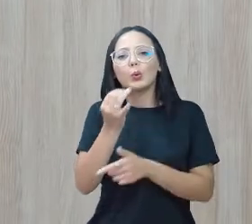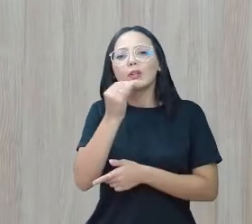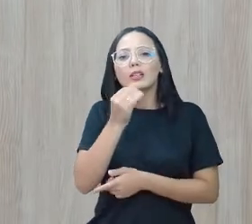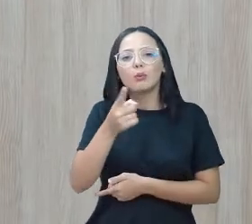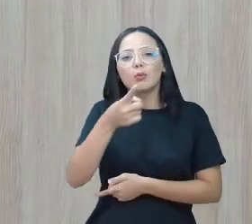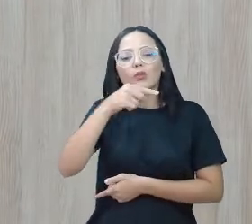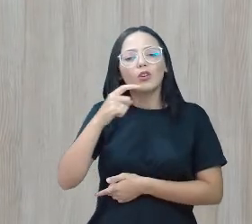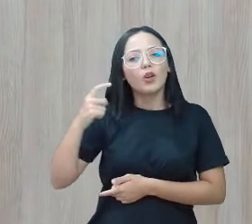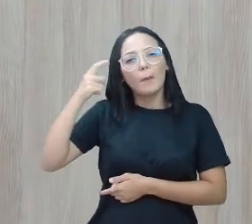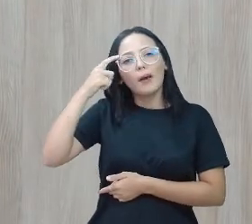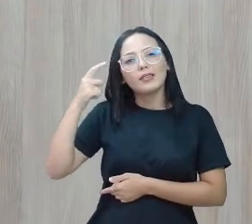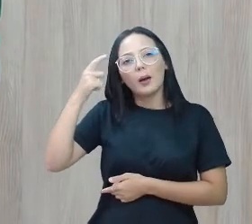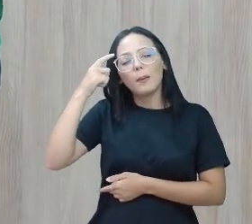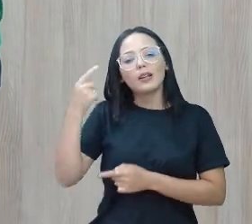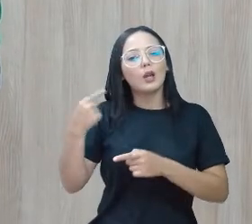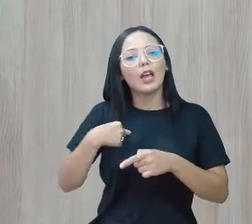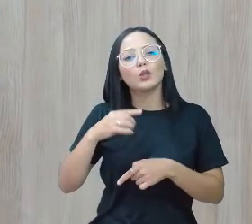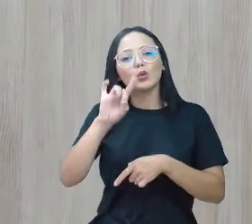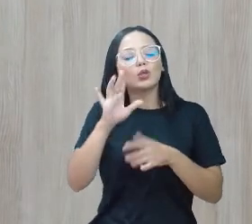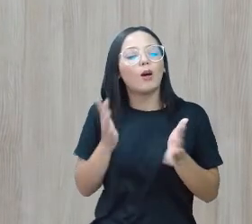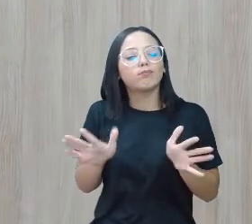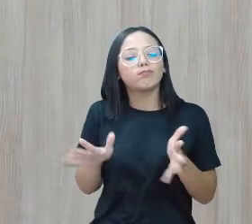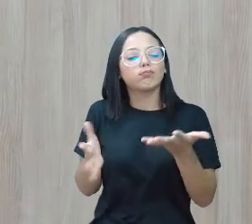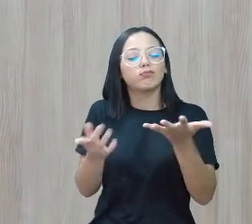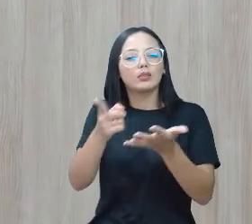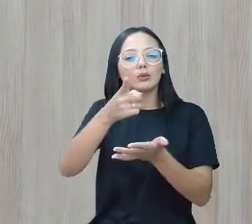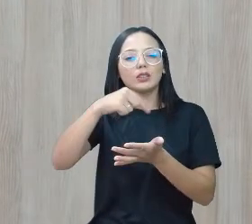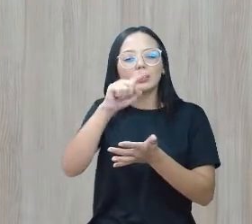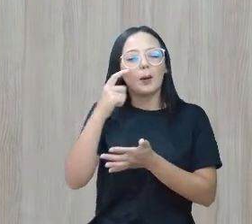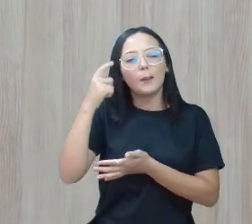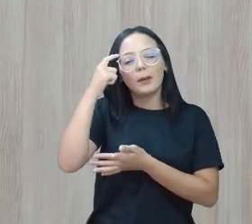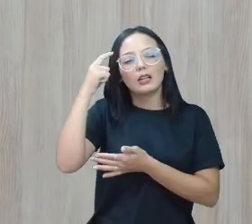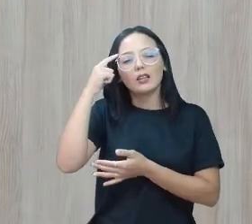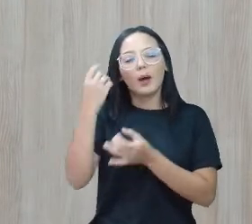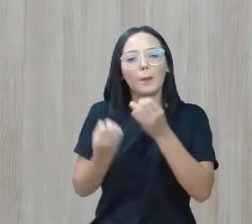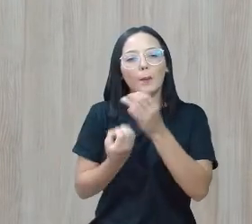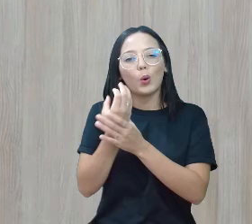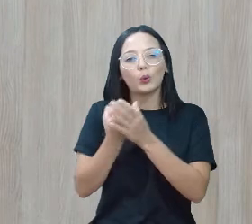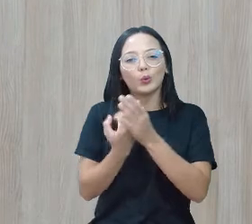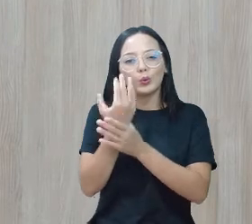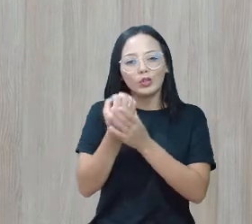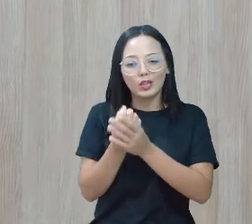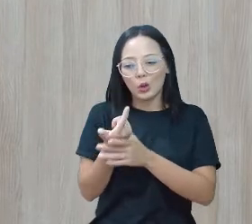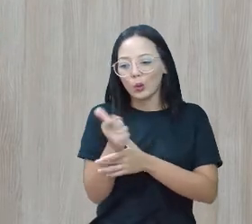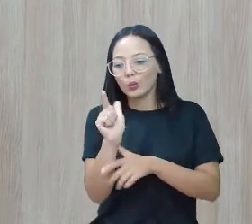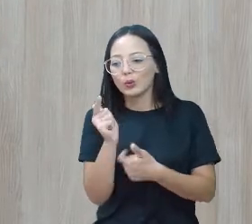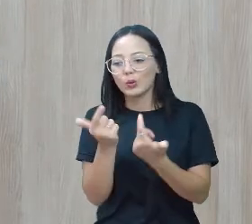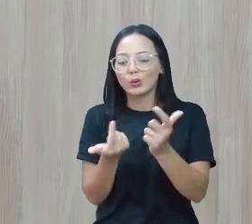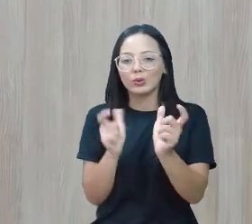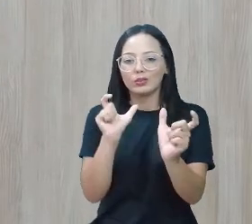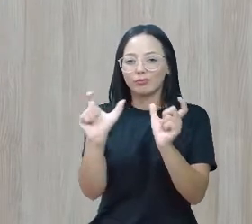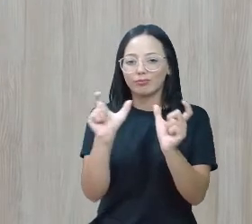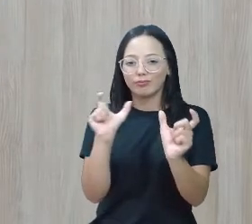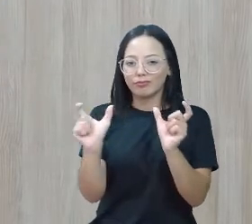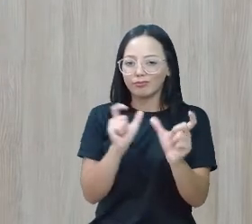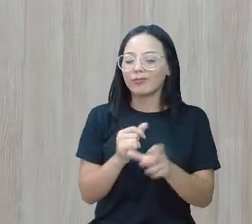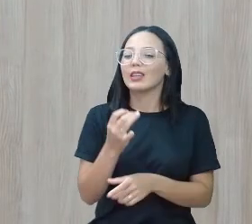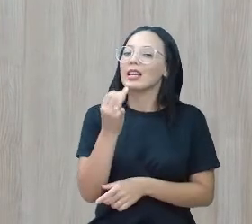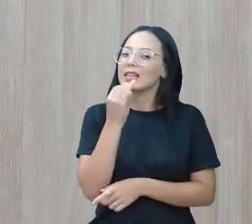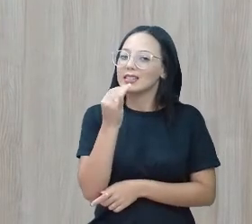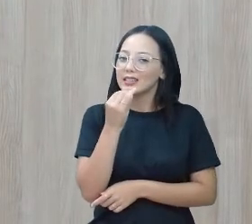eu estou apenas instigando vocês a pensarem, a produzirem outros